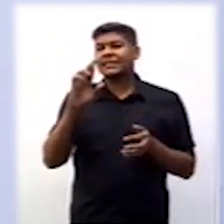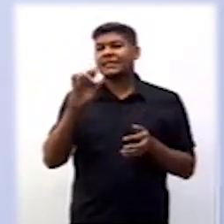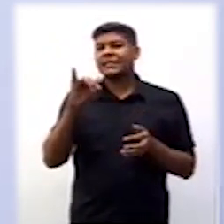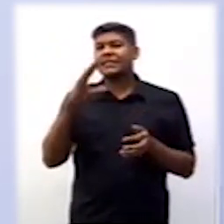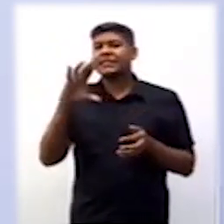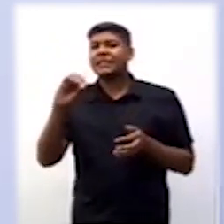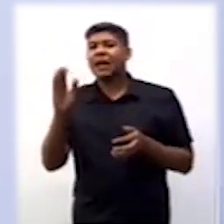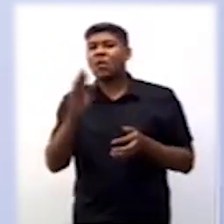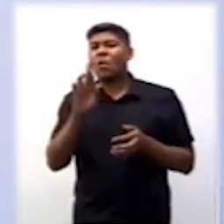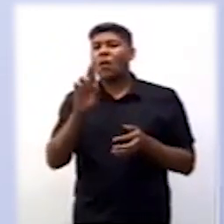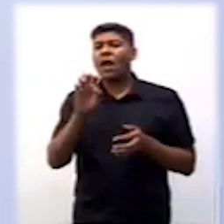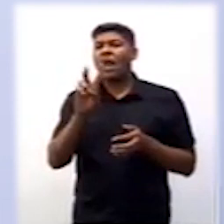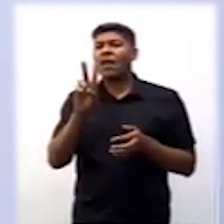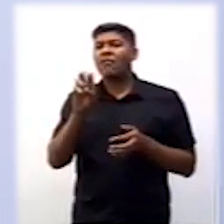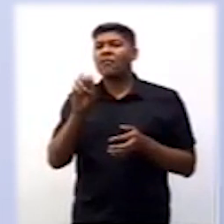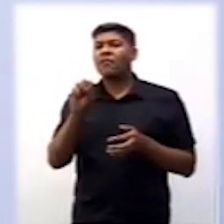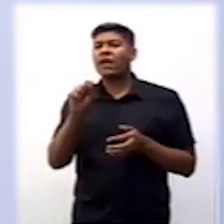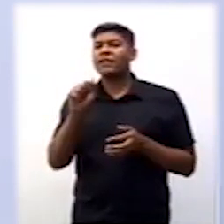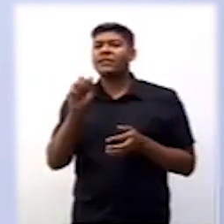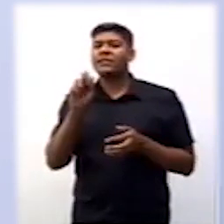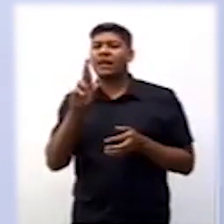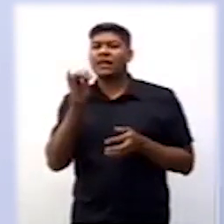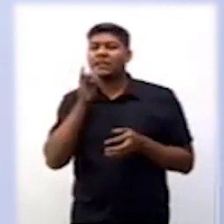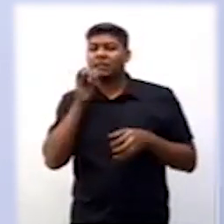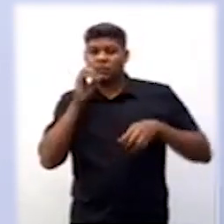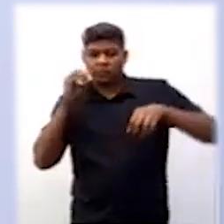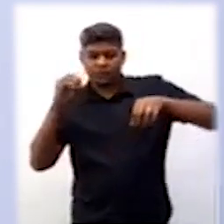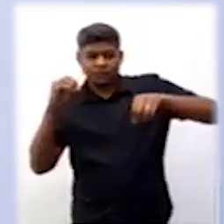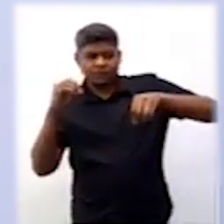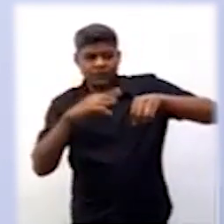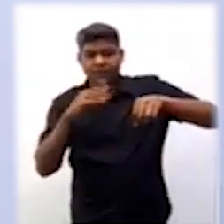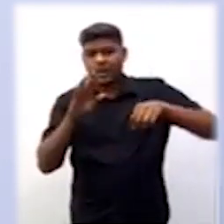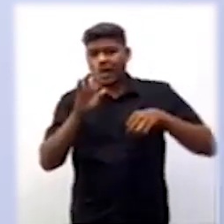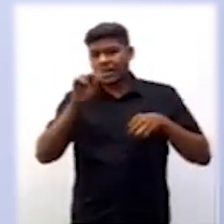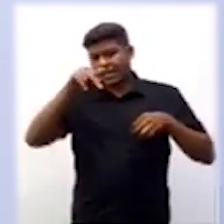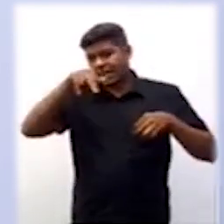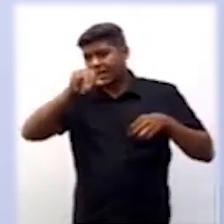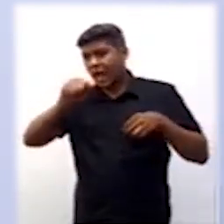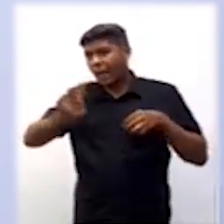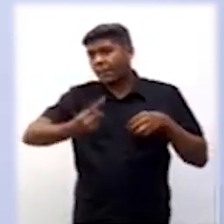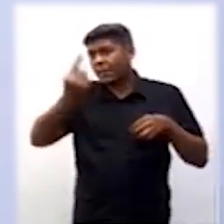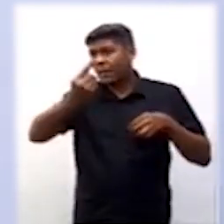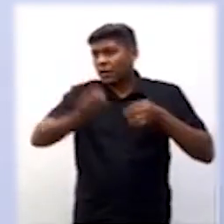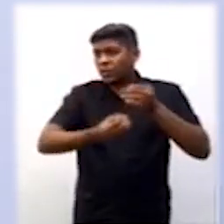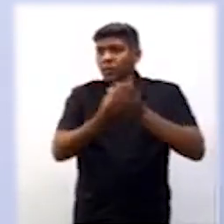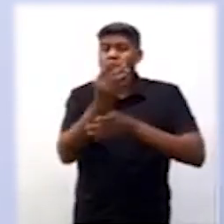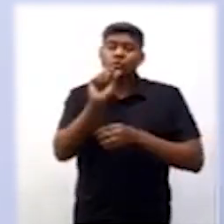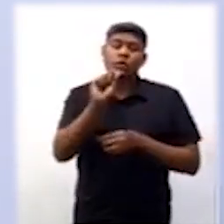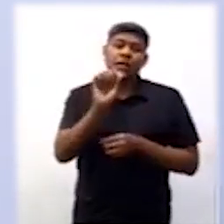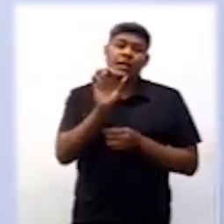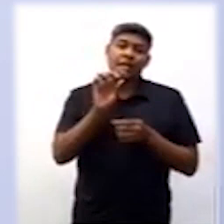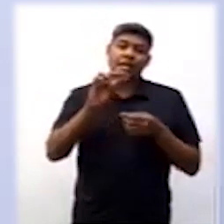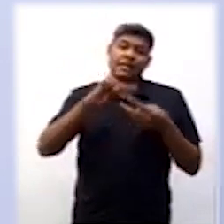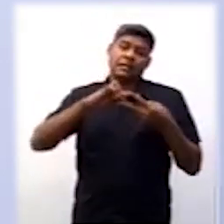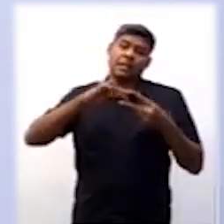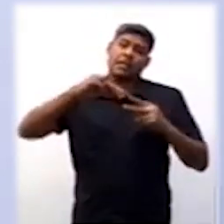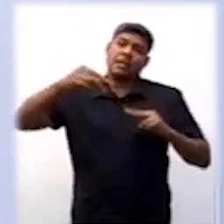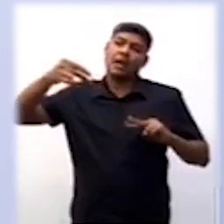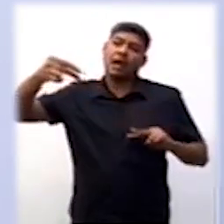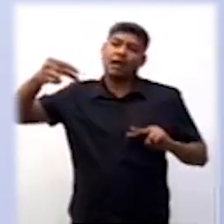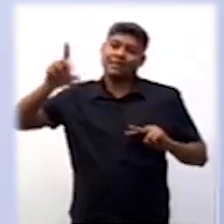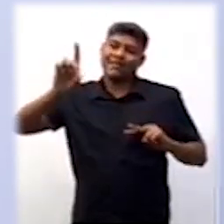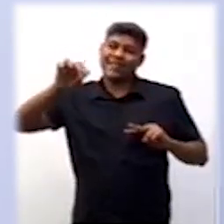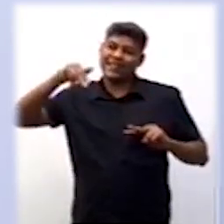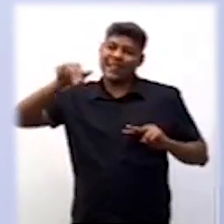o RNA, só que o RNA primeiro produz o quê? DNA. Então, quando cai em prova